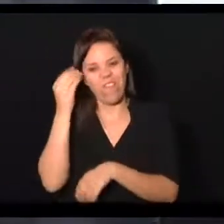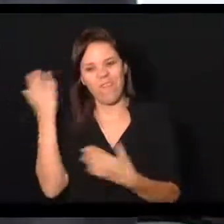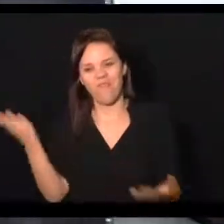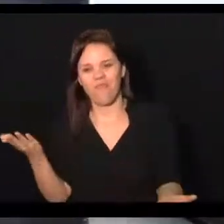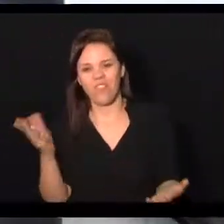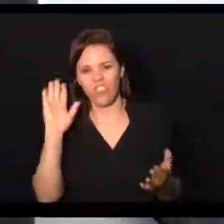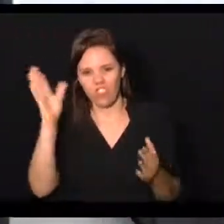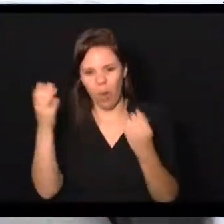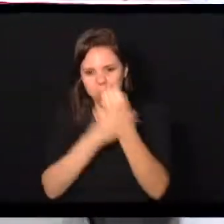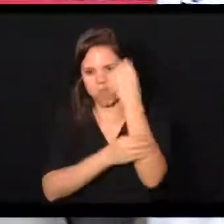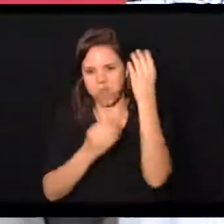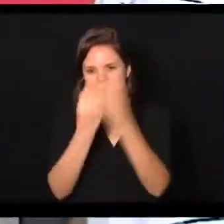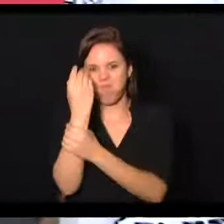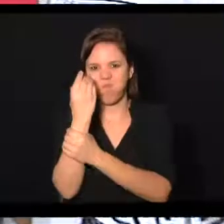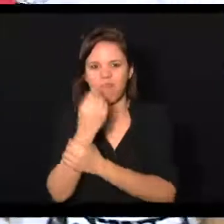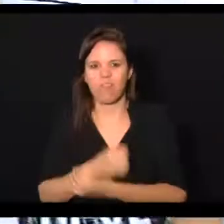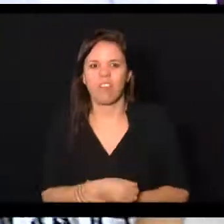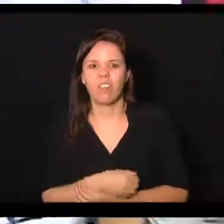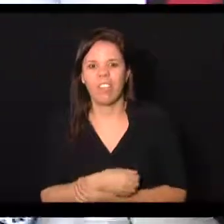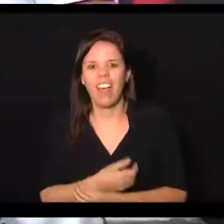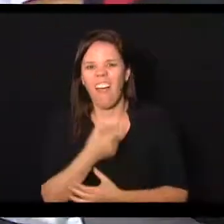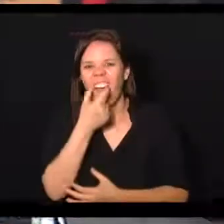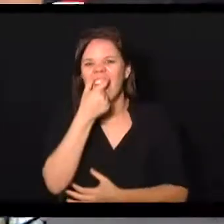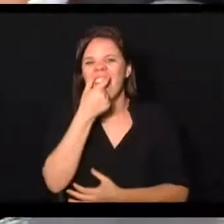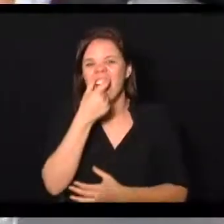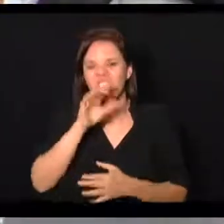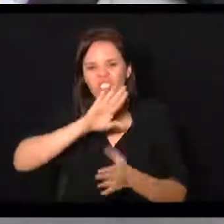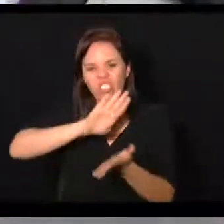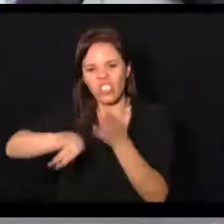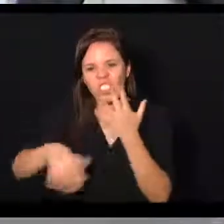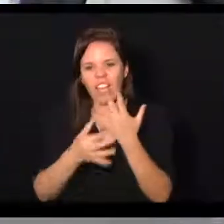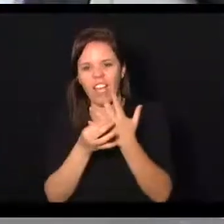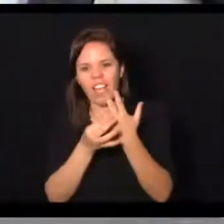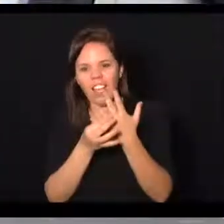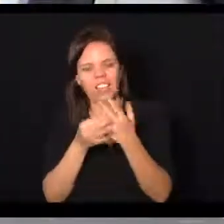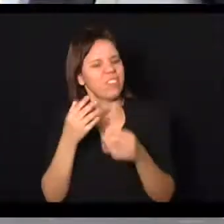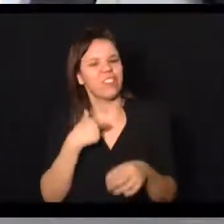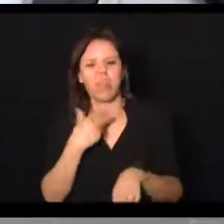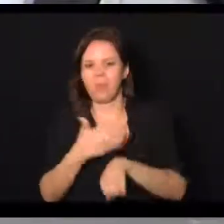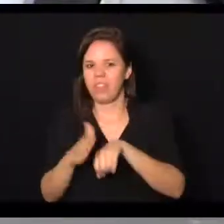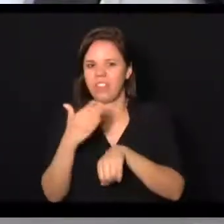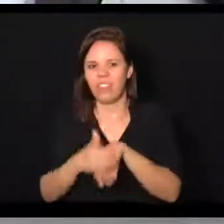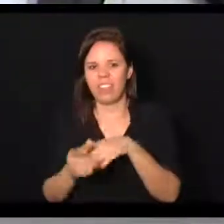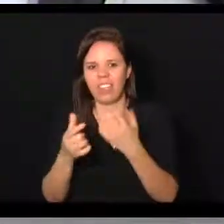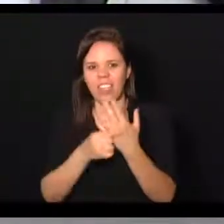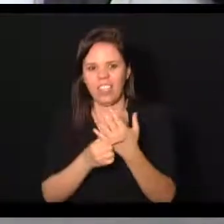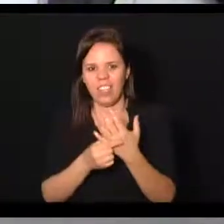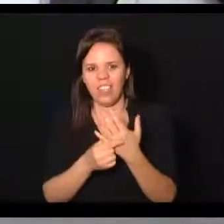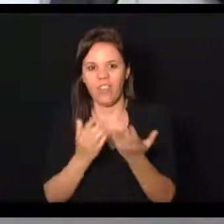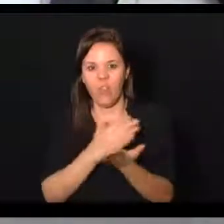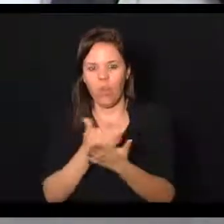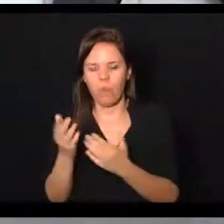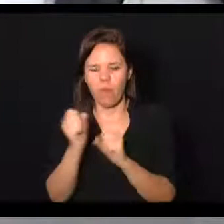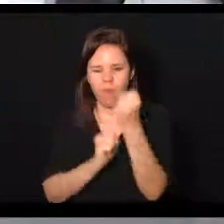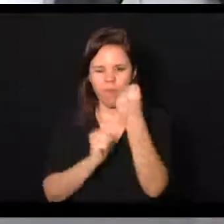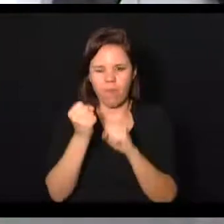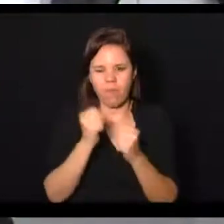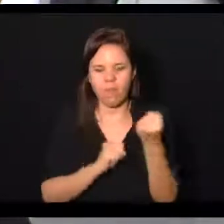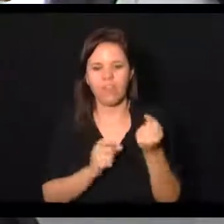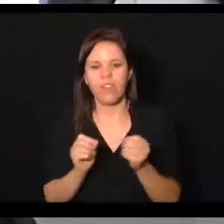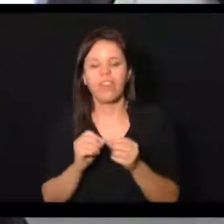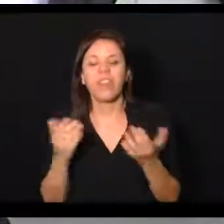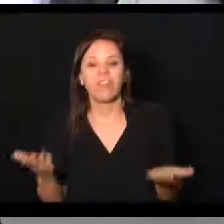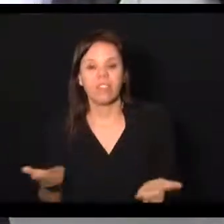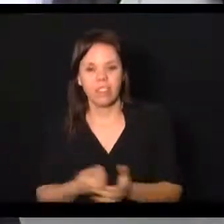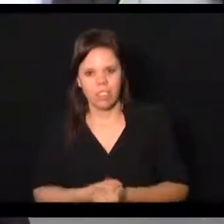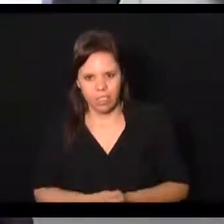coloquei a bandagem, a luva, tirei a minha aliança, porque não dá para treinar de aliança. E agora nós vamos fazer a manopla. O que é isso?